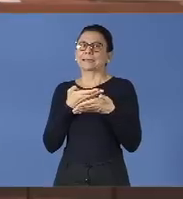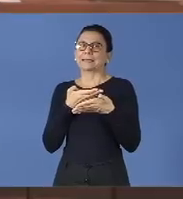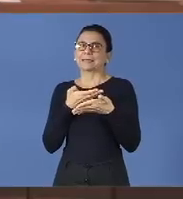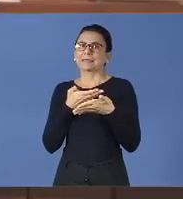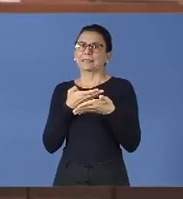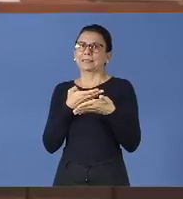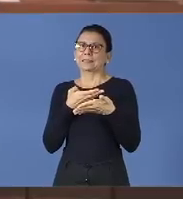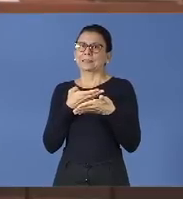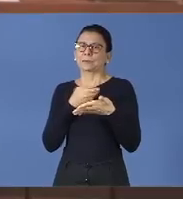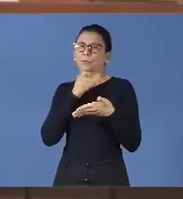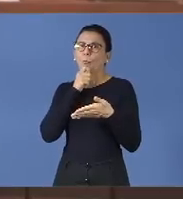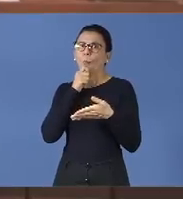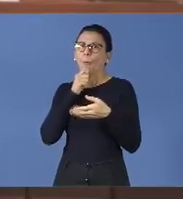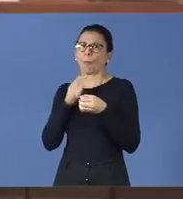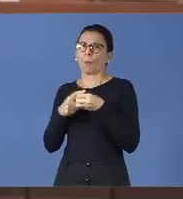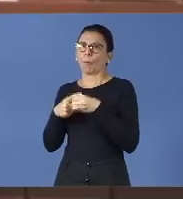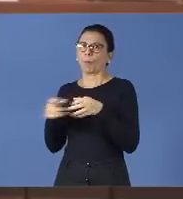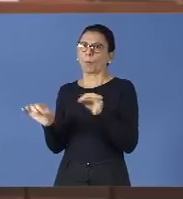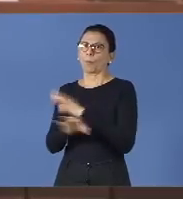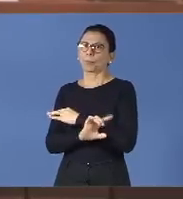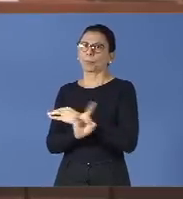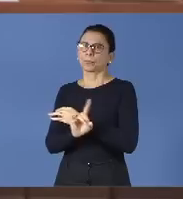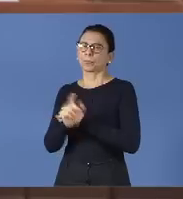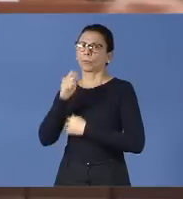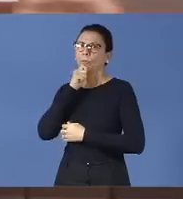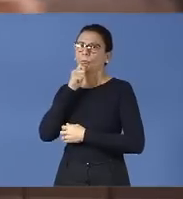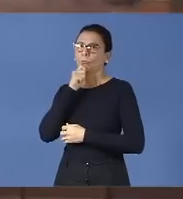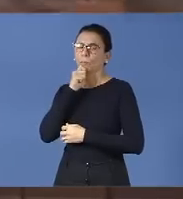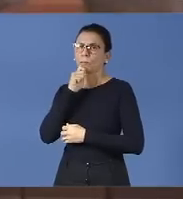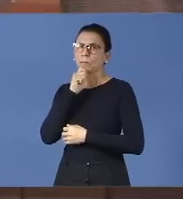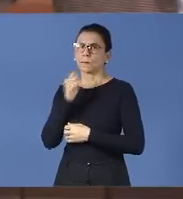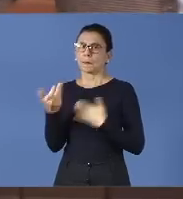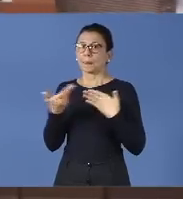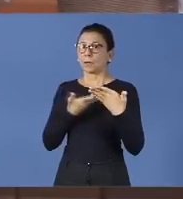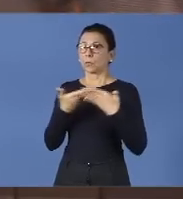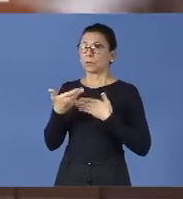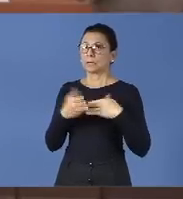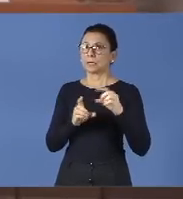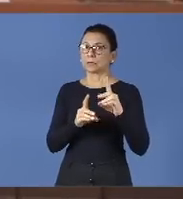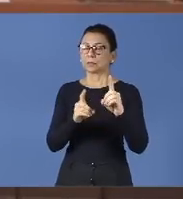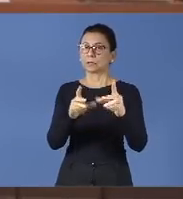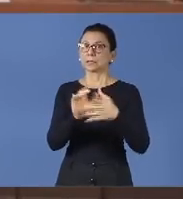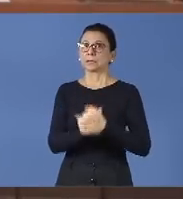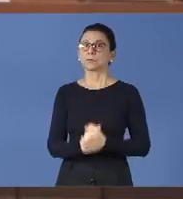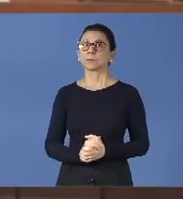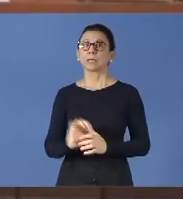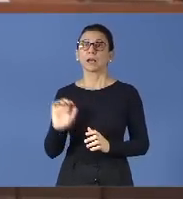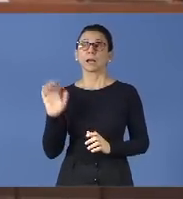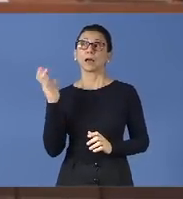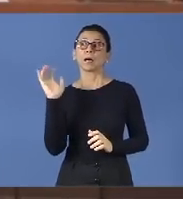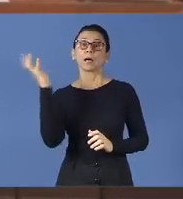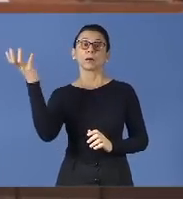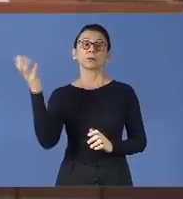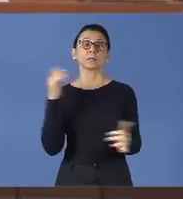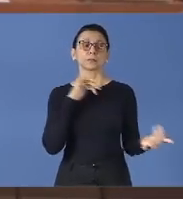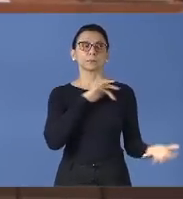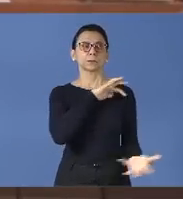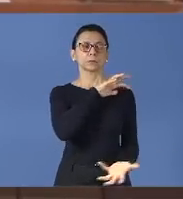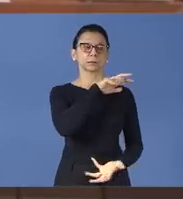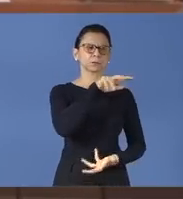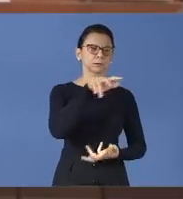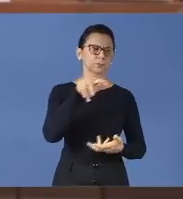pronta. Então, a doutrina é fundamental, nós temos que zelar pela doutrina, porque o que está à nossa volta aí é alguma coisa